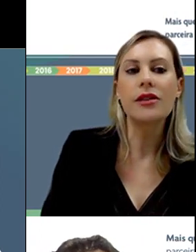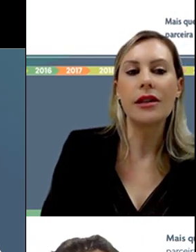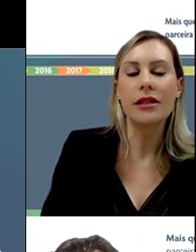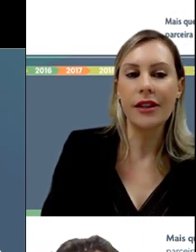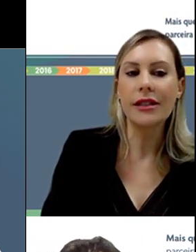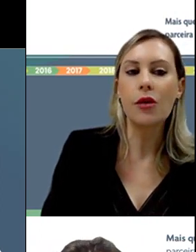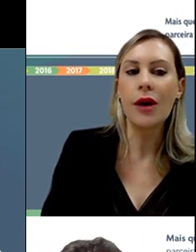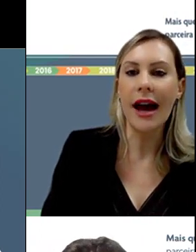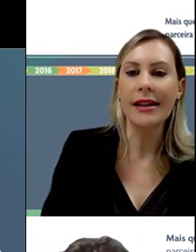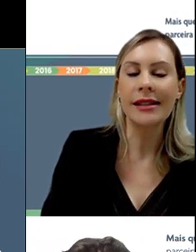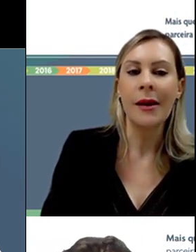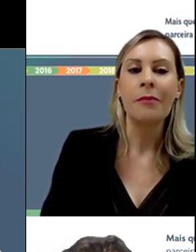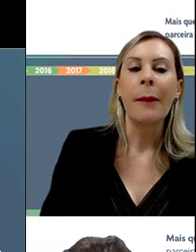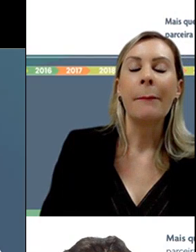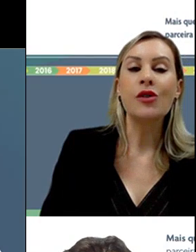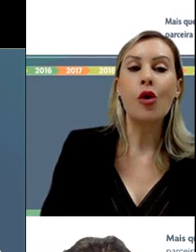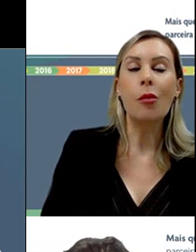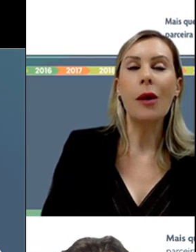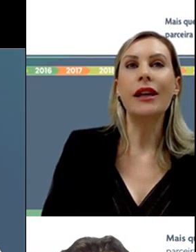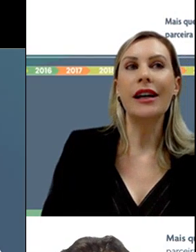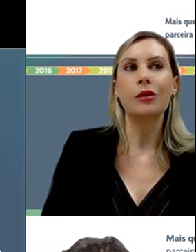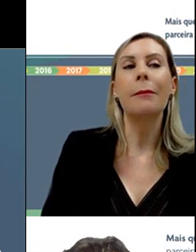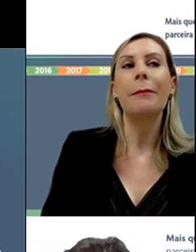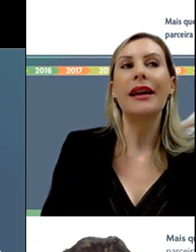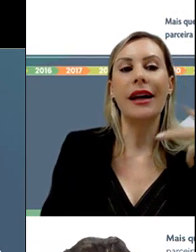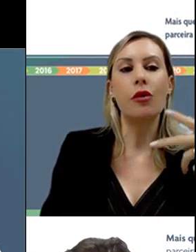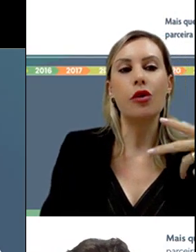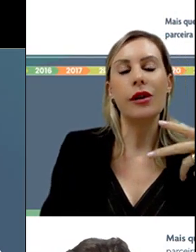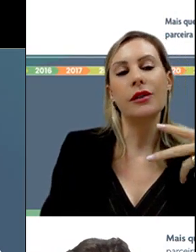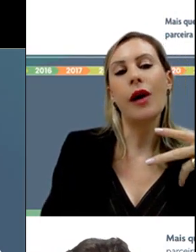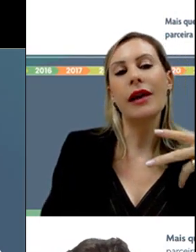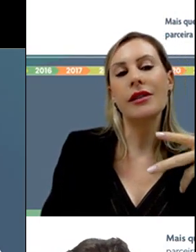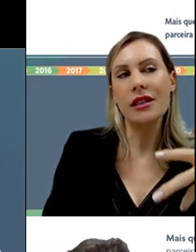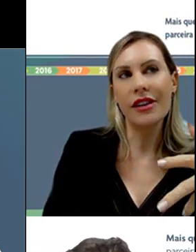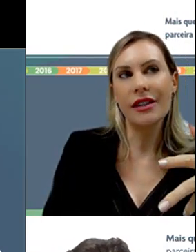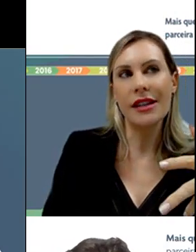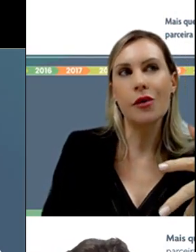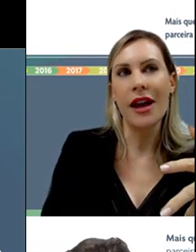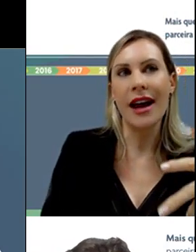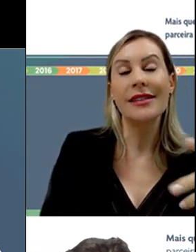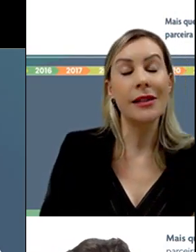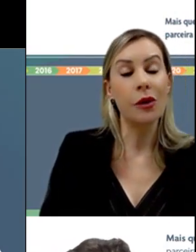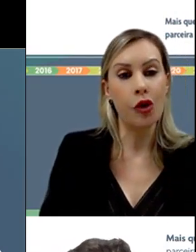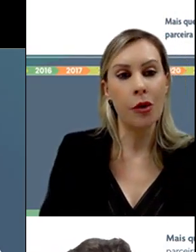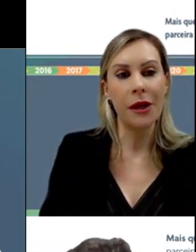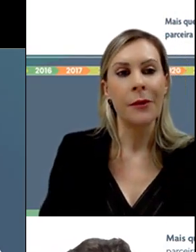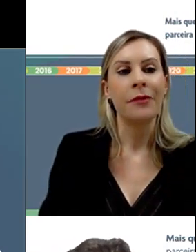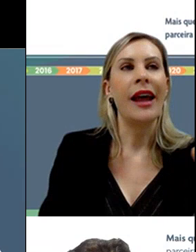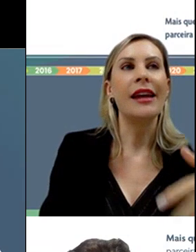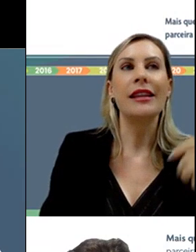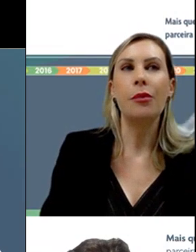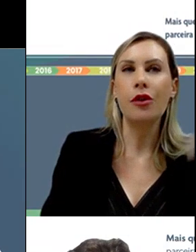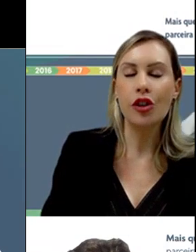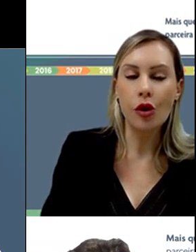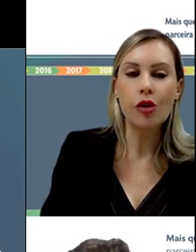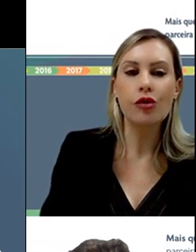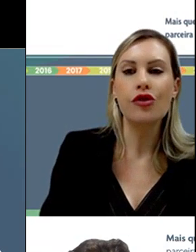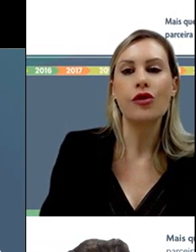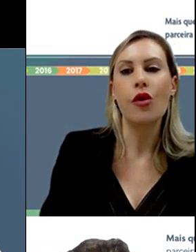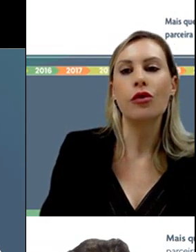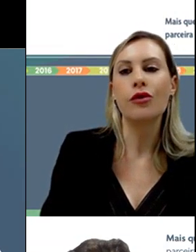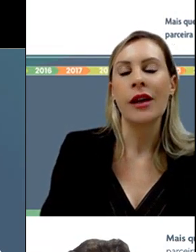ali R$ 425. Mas como a União também está colocando R$ 425 em seu nome, né? E depois